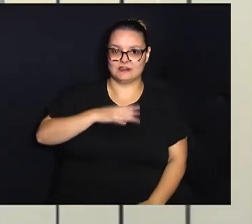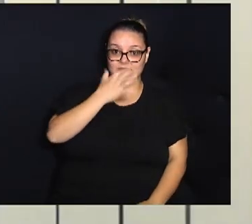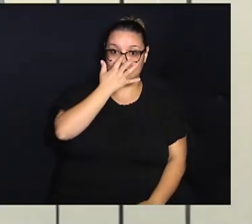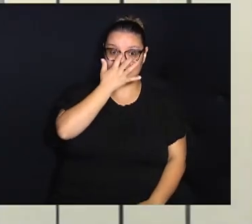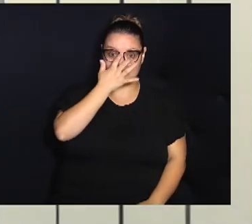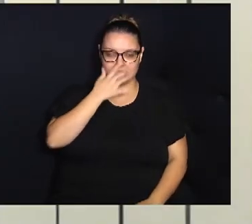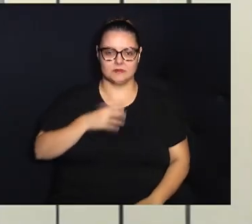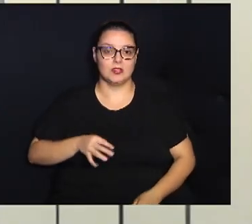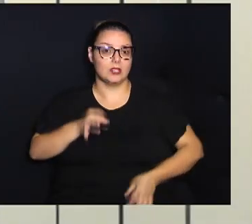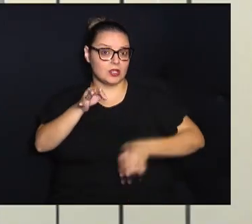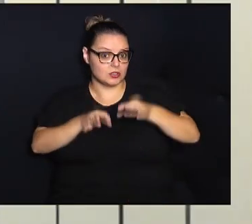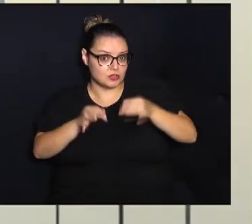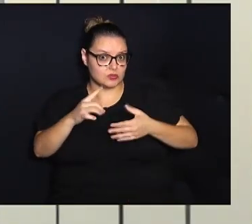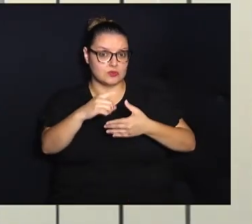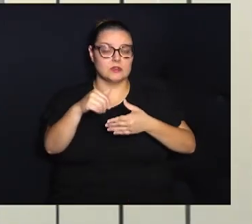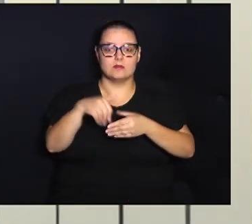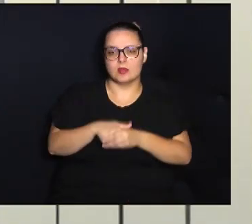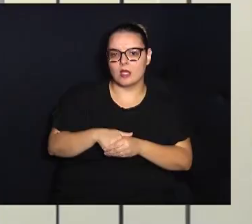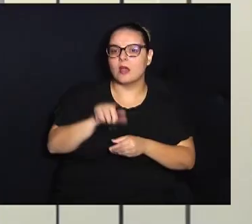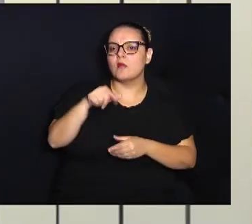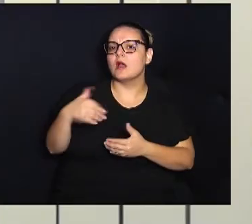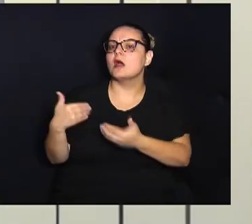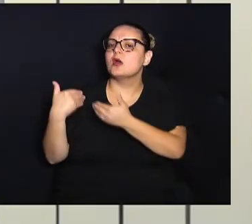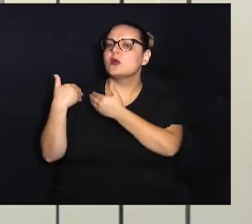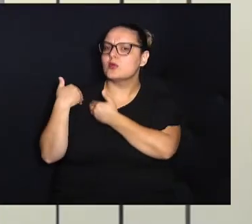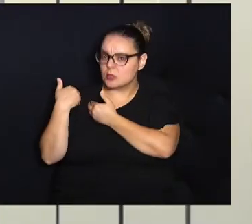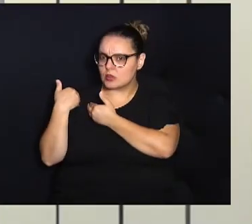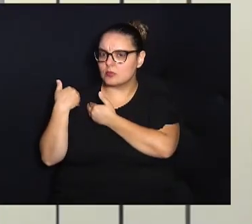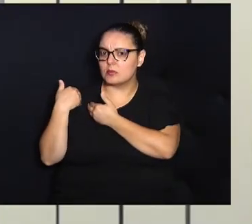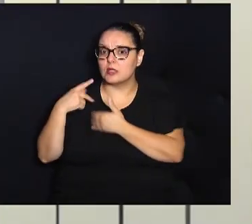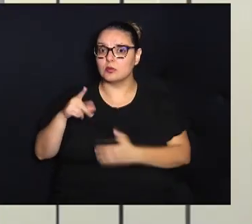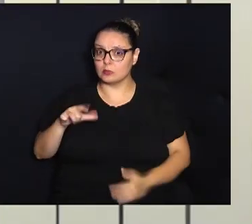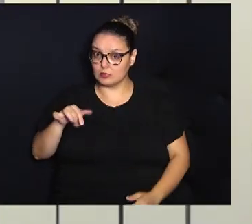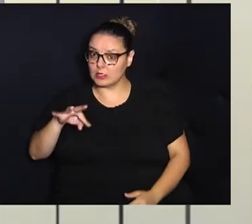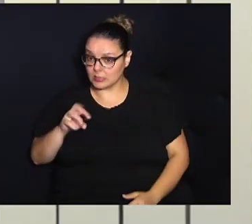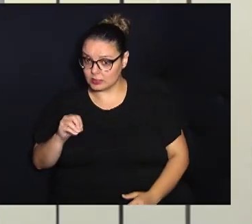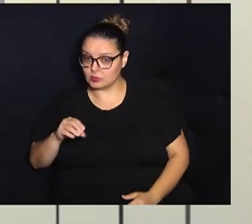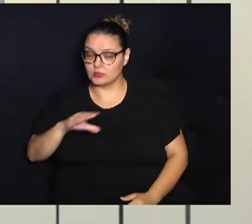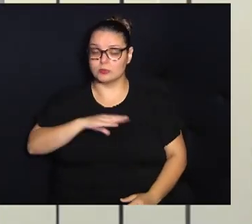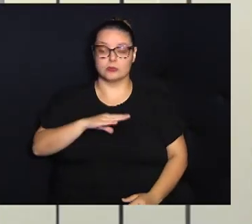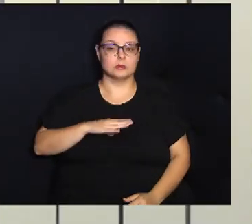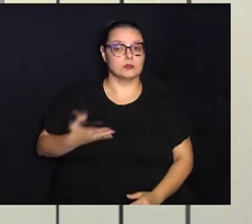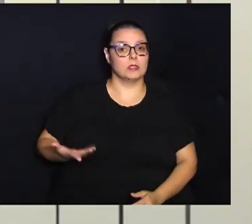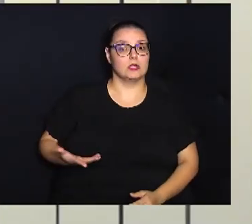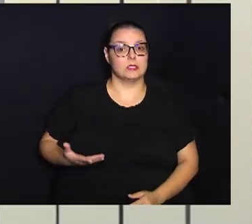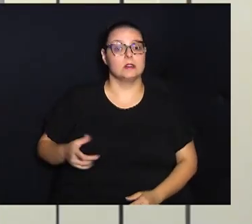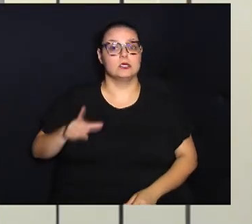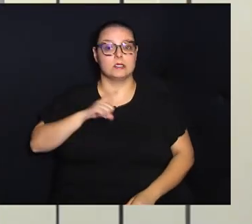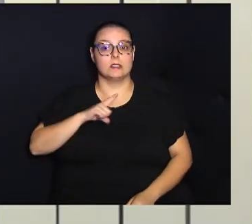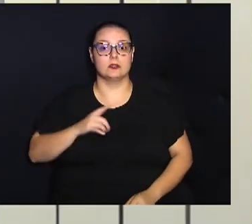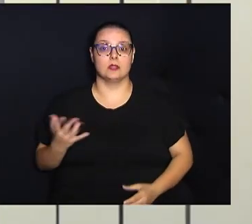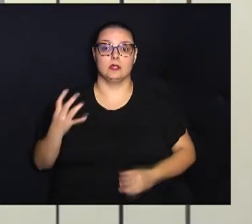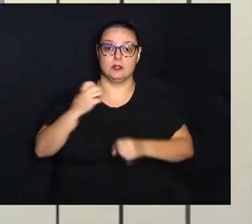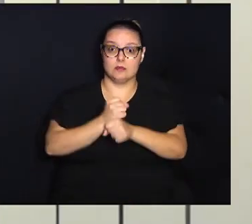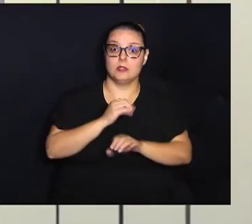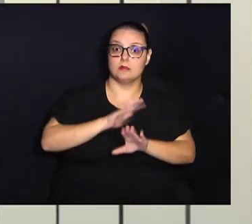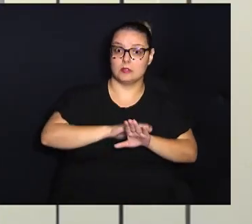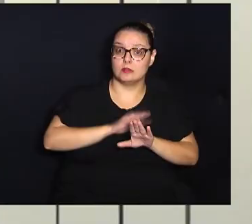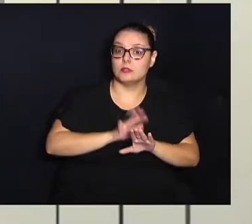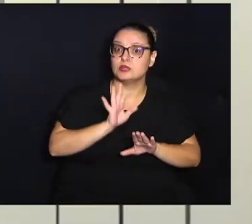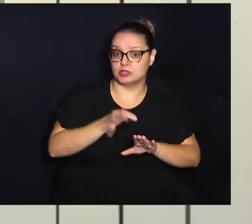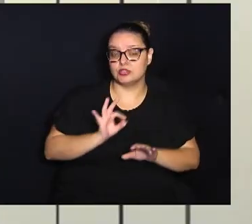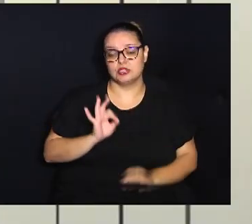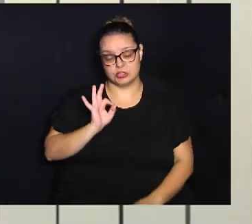E juízes eleitorais são responsáveis pelo pleito nos municípios e acumulam a função já exercida no